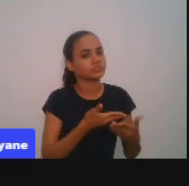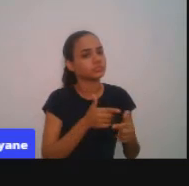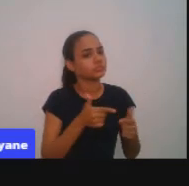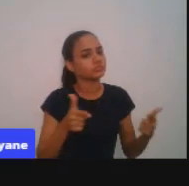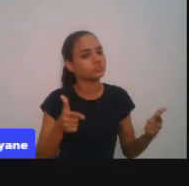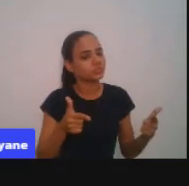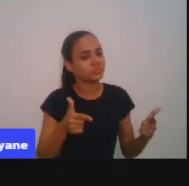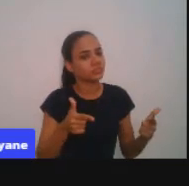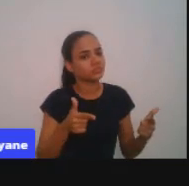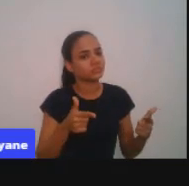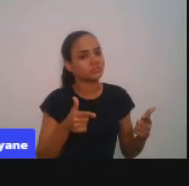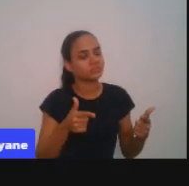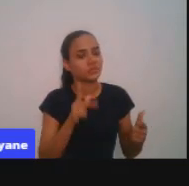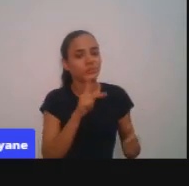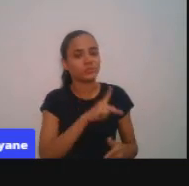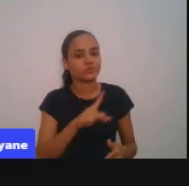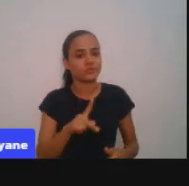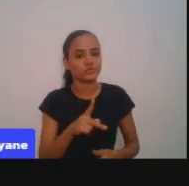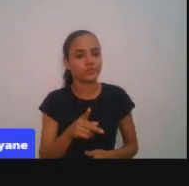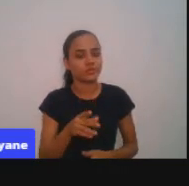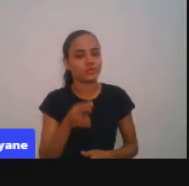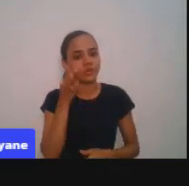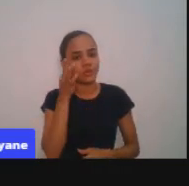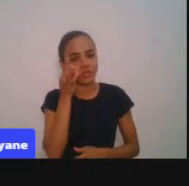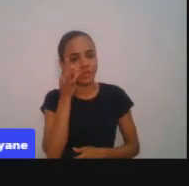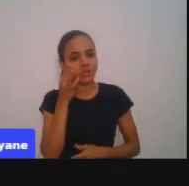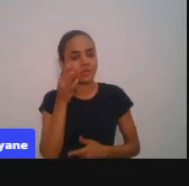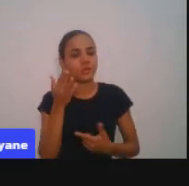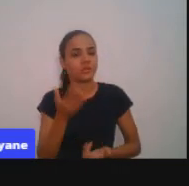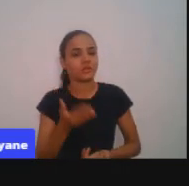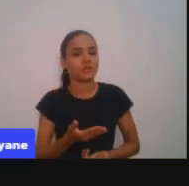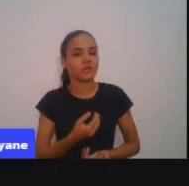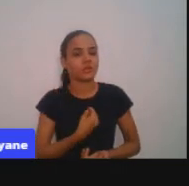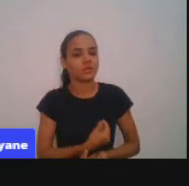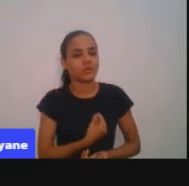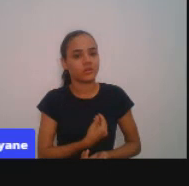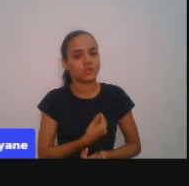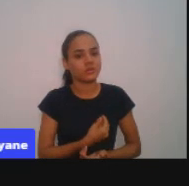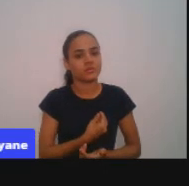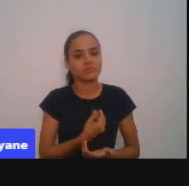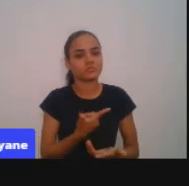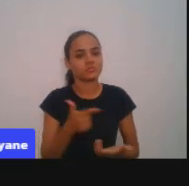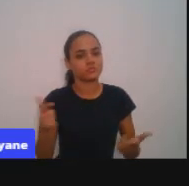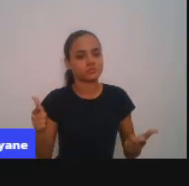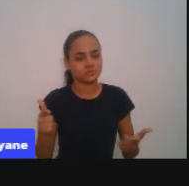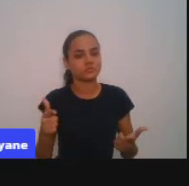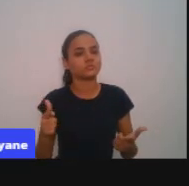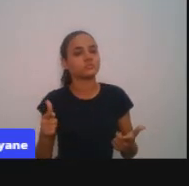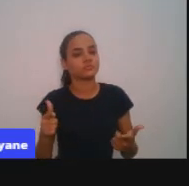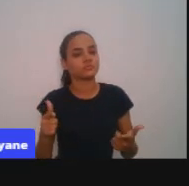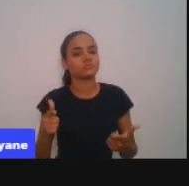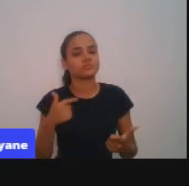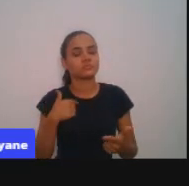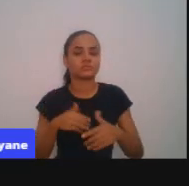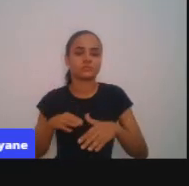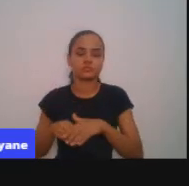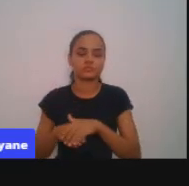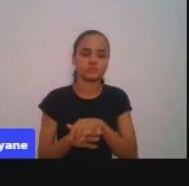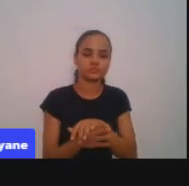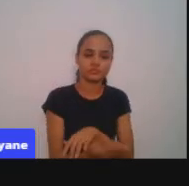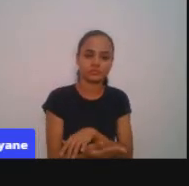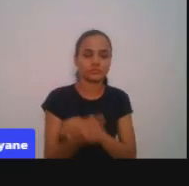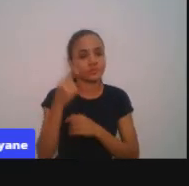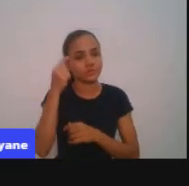mudar completamente o que eu havia pensado, o que eu havia planejado, ou o que eu estava habituada a pensar e a planejar para as crianças do grupo 2,